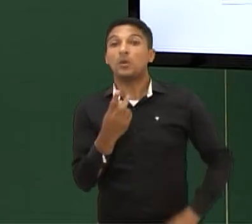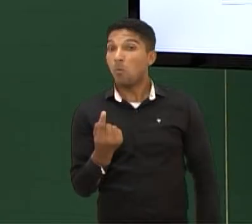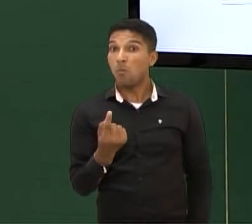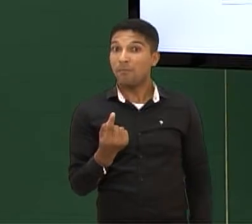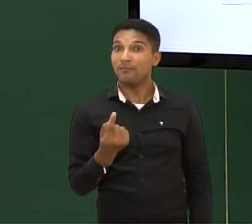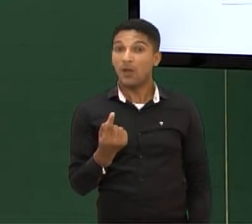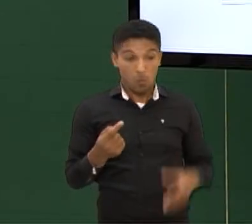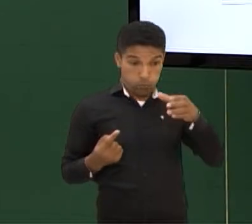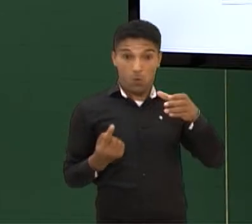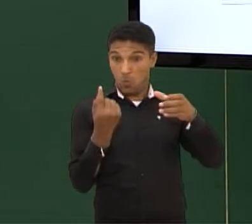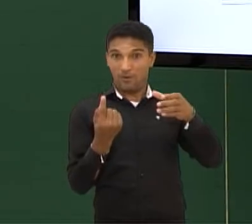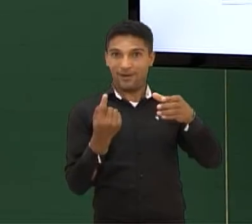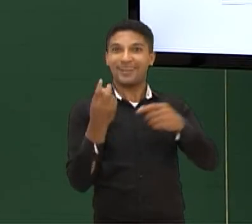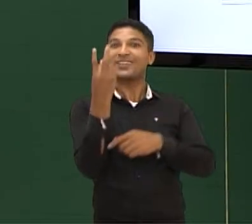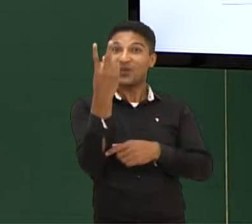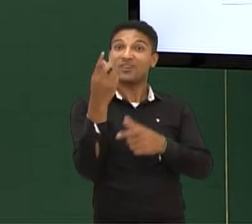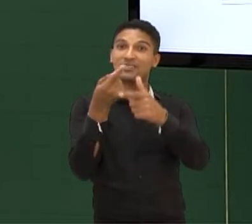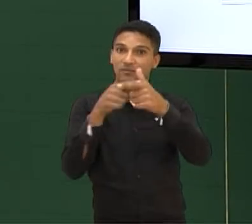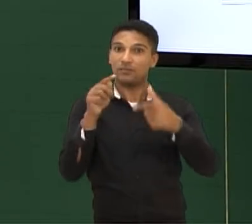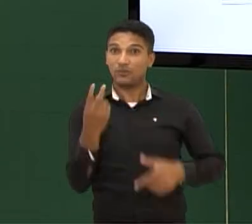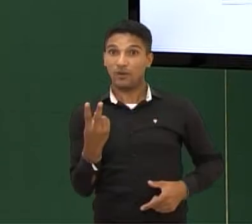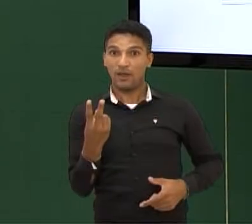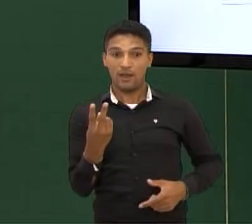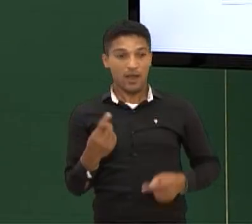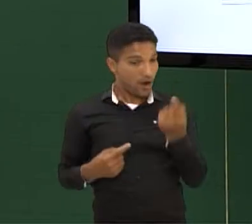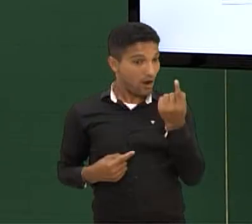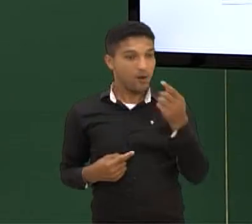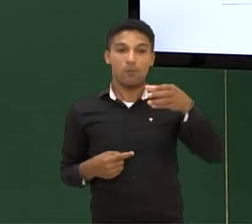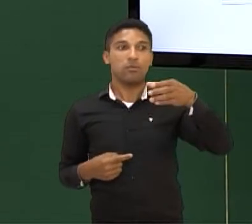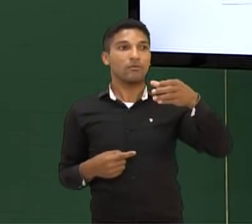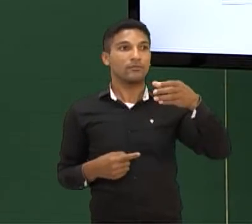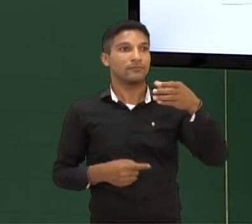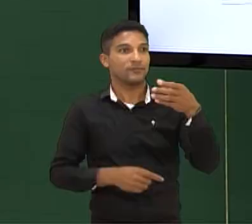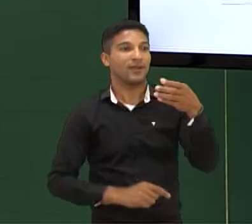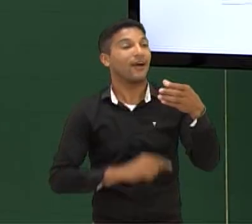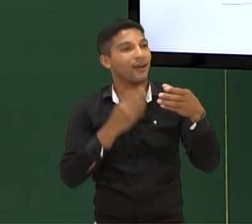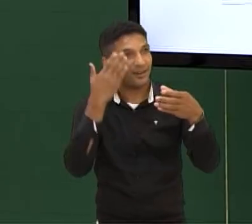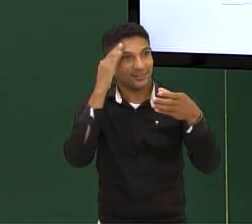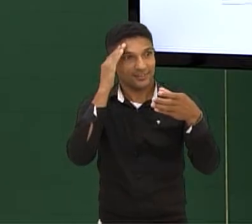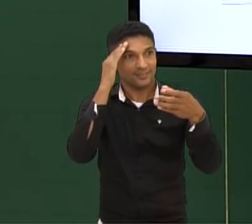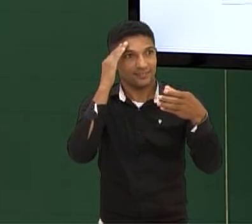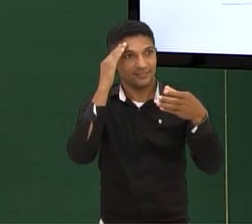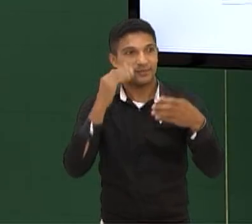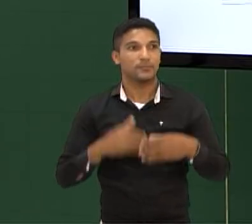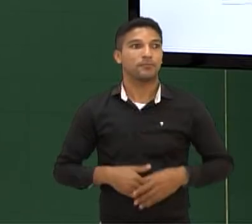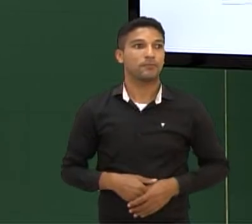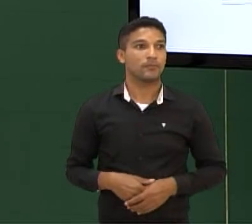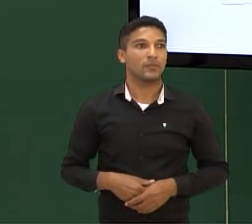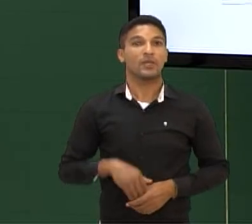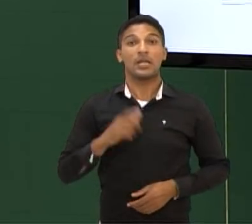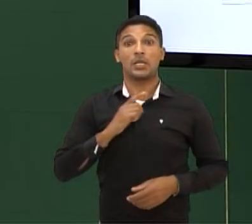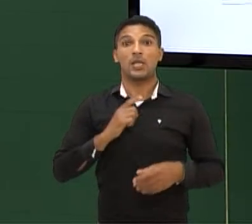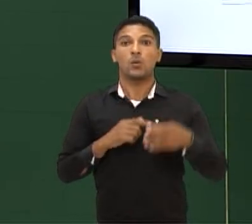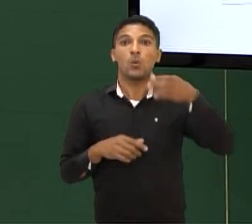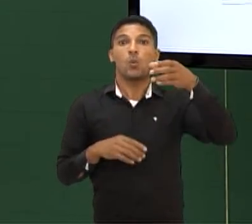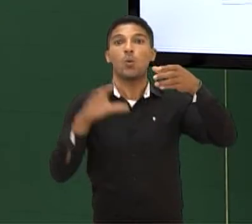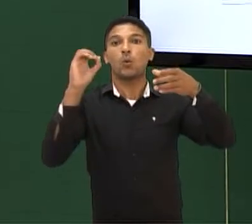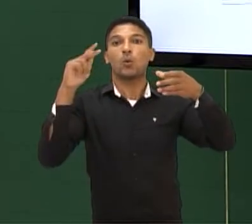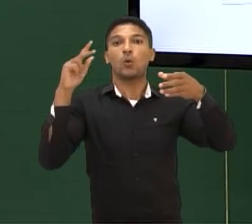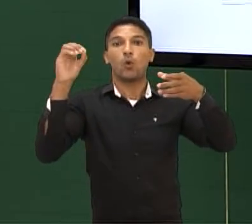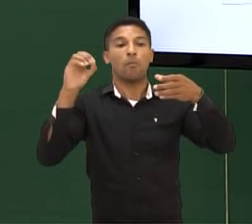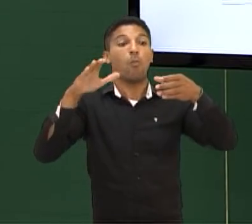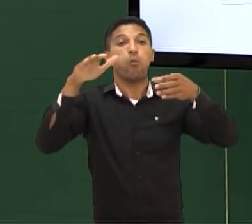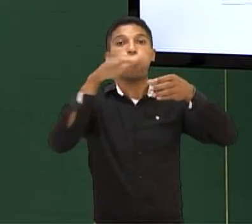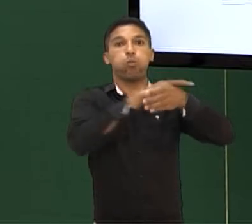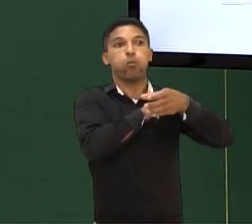eu dividir o meu copo lá, a professora vai fazer um copinho aqui bonitinho, não é muito bonitinho, mas a professora está fazendo, né? E aqui, ó, se eu tenho meu copo cheio, e se eu